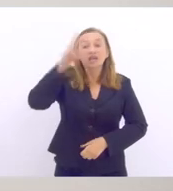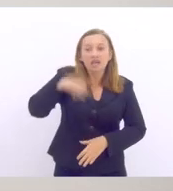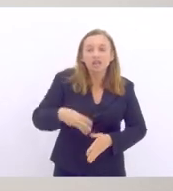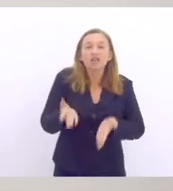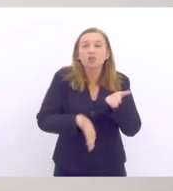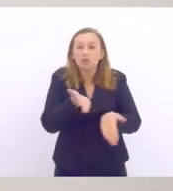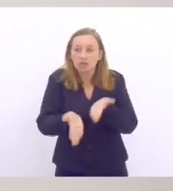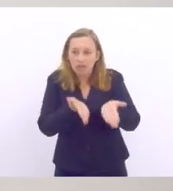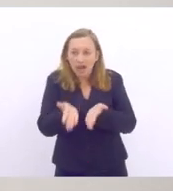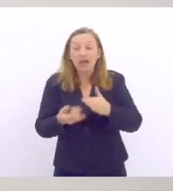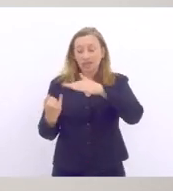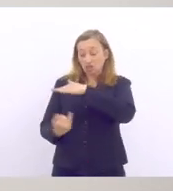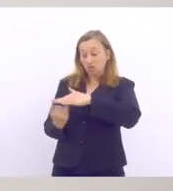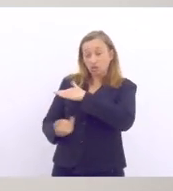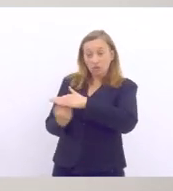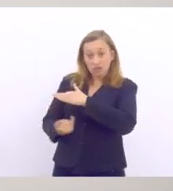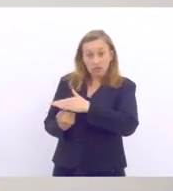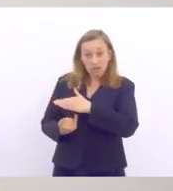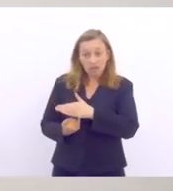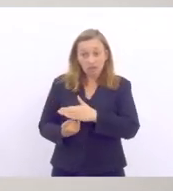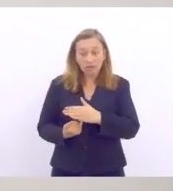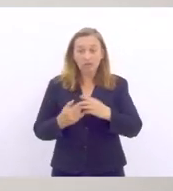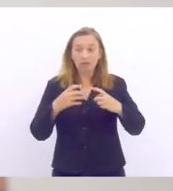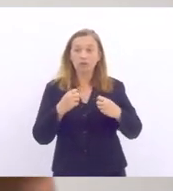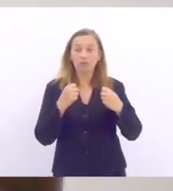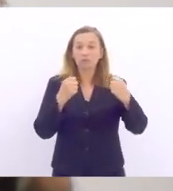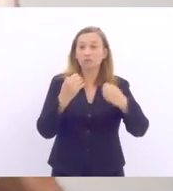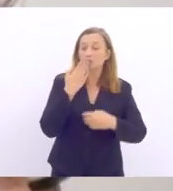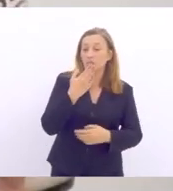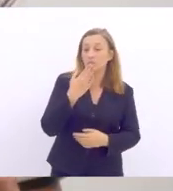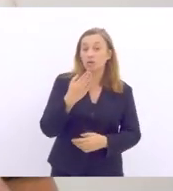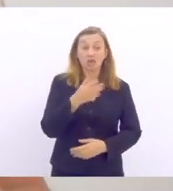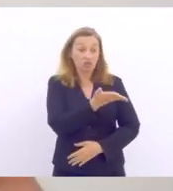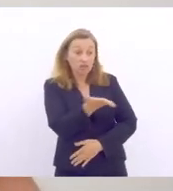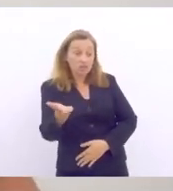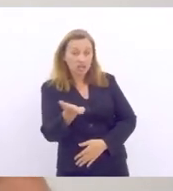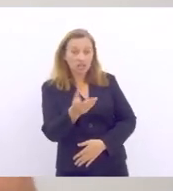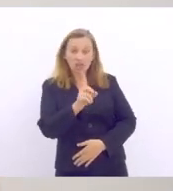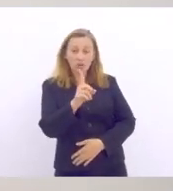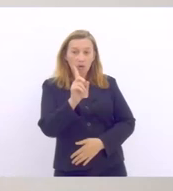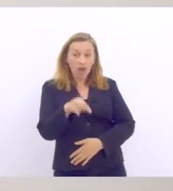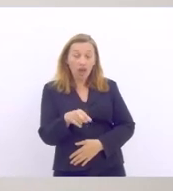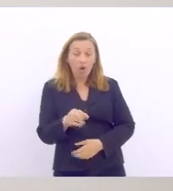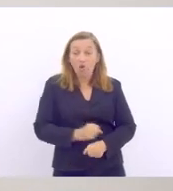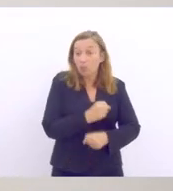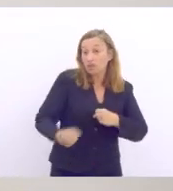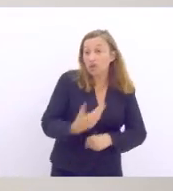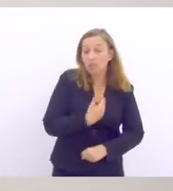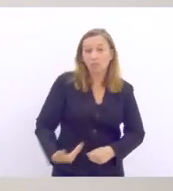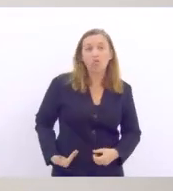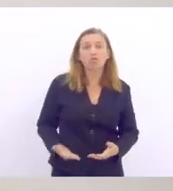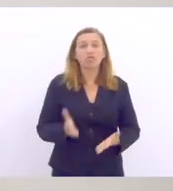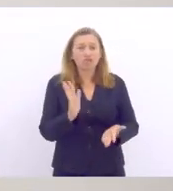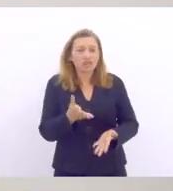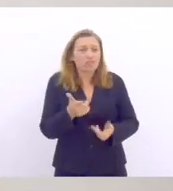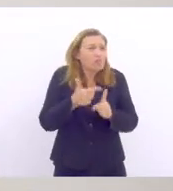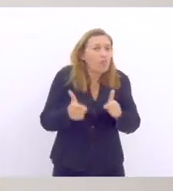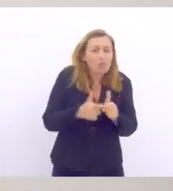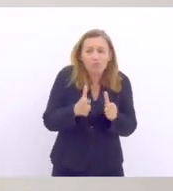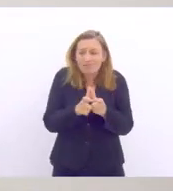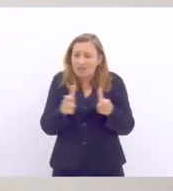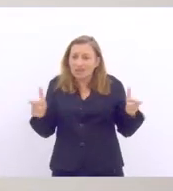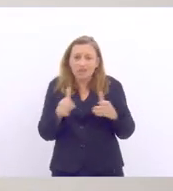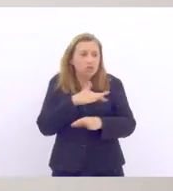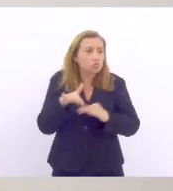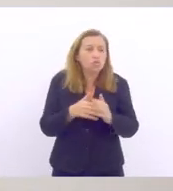imagem institucional das torcidas são os senhores, não é o poder público. O poder público já tem uma demanda enorme em todo o